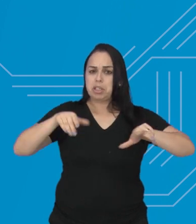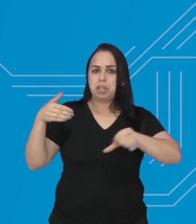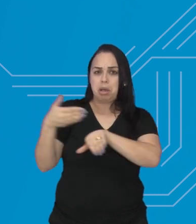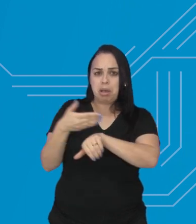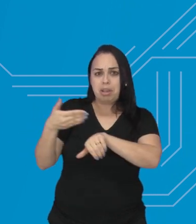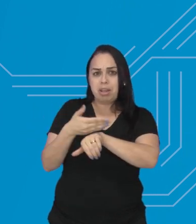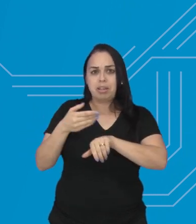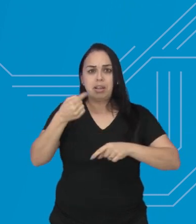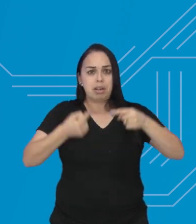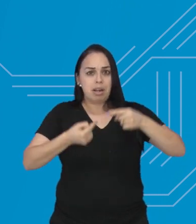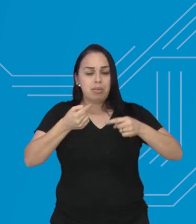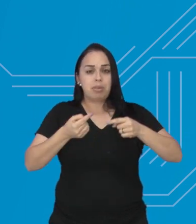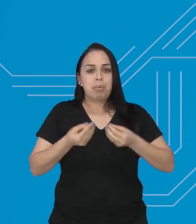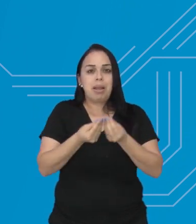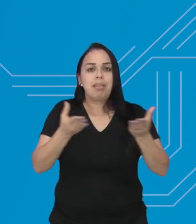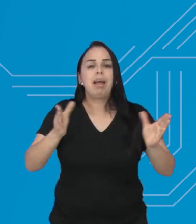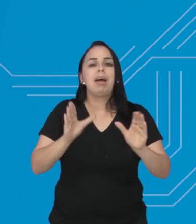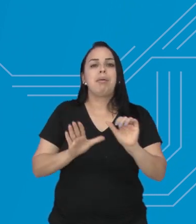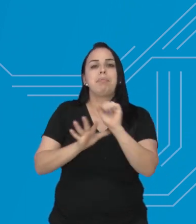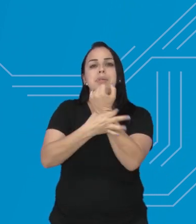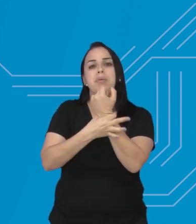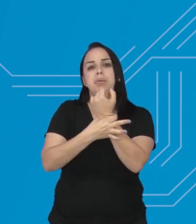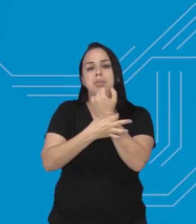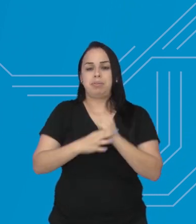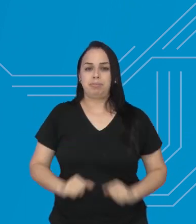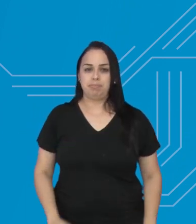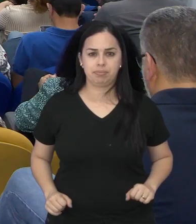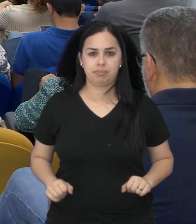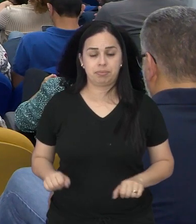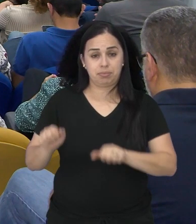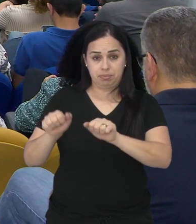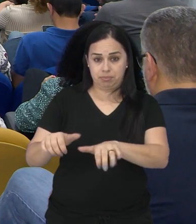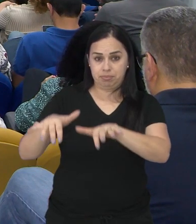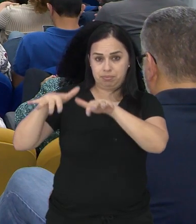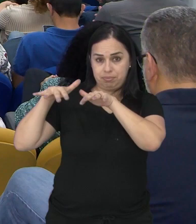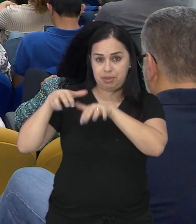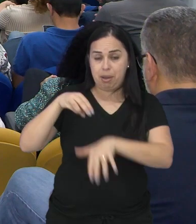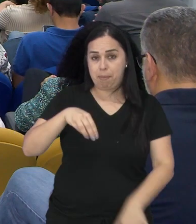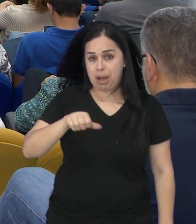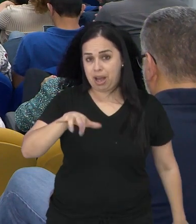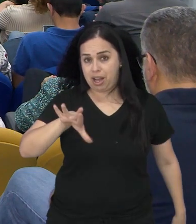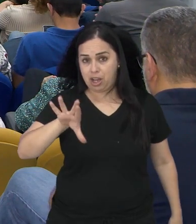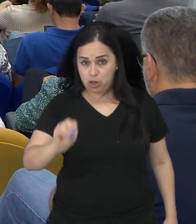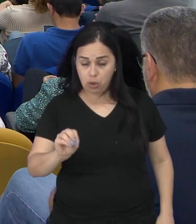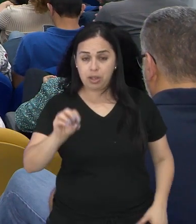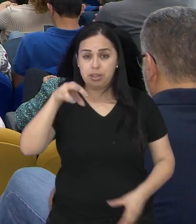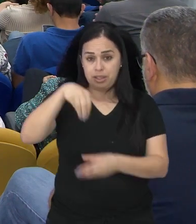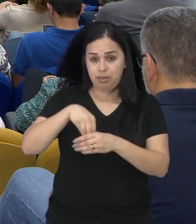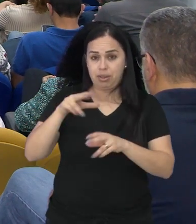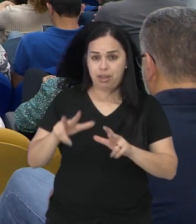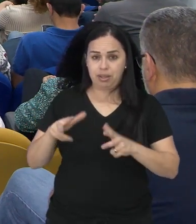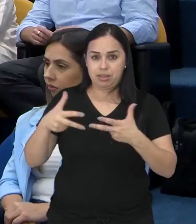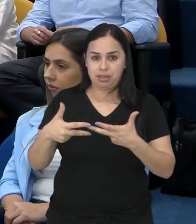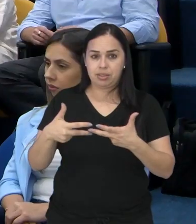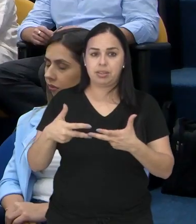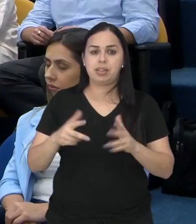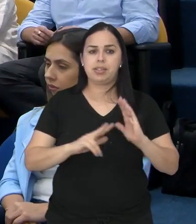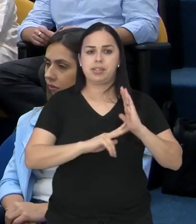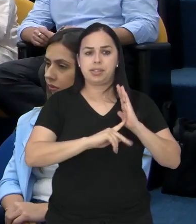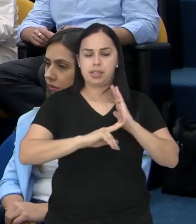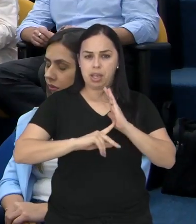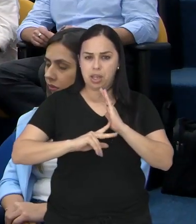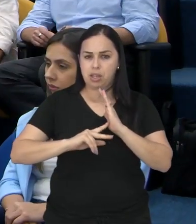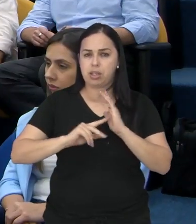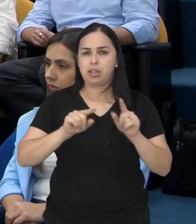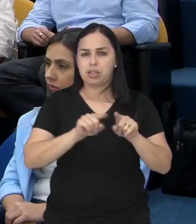debateram propostas pautadas na proteção dos moradores. No auditório Mário Covas, na Câmara Municipal,